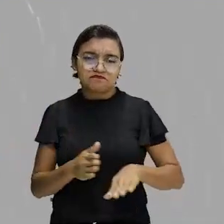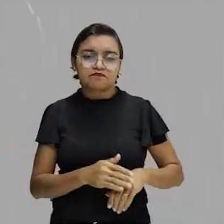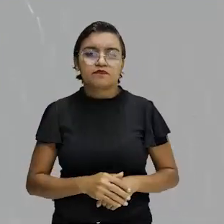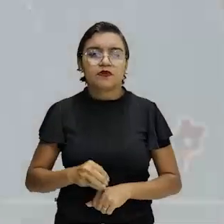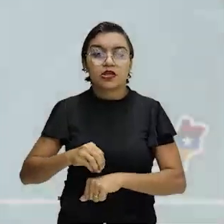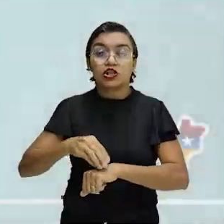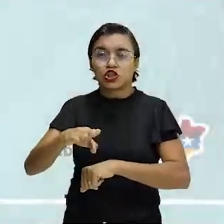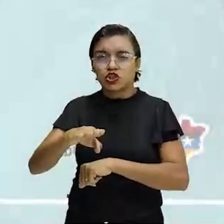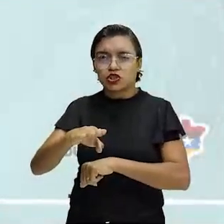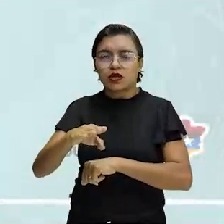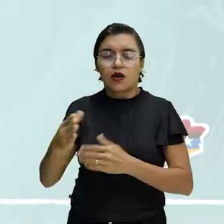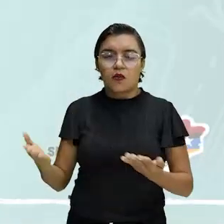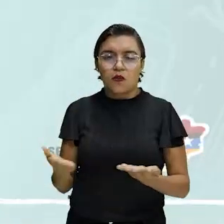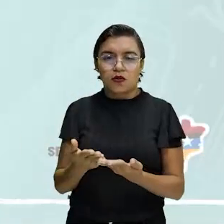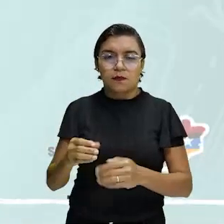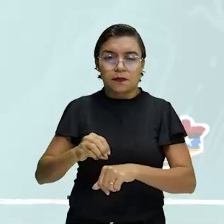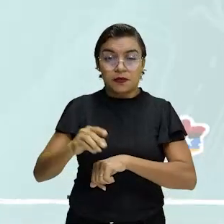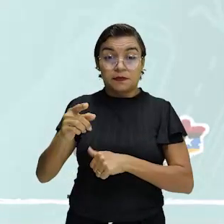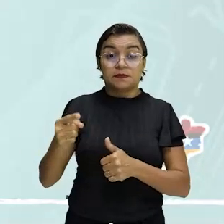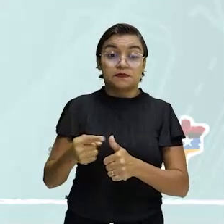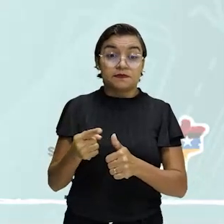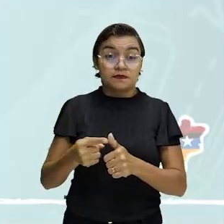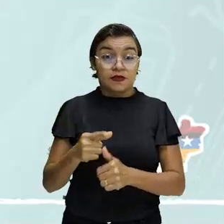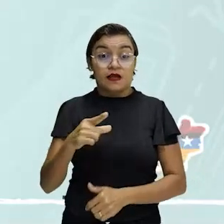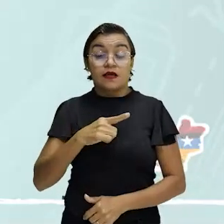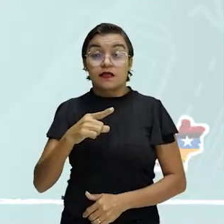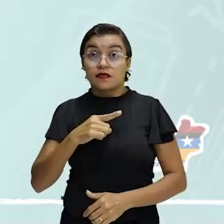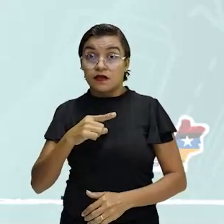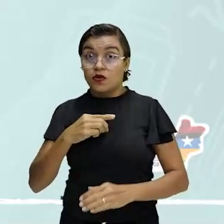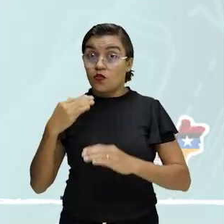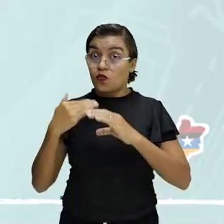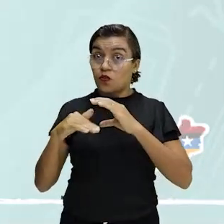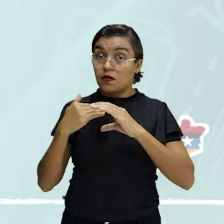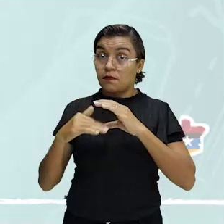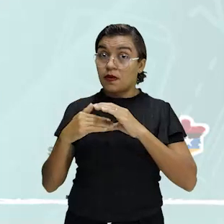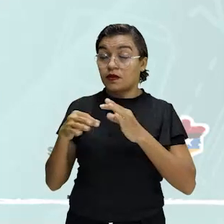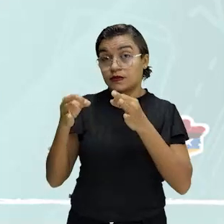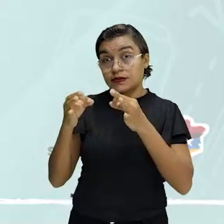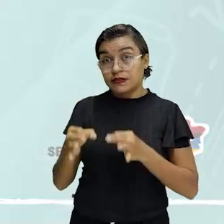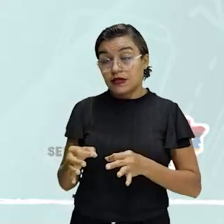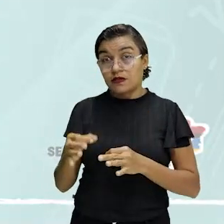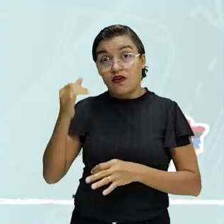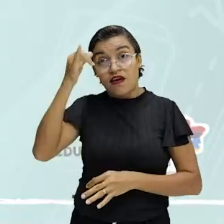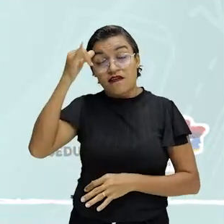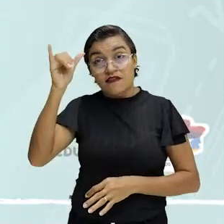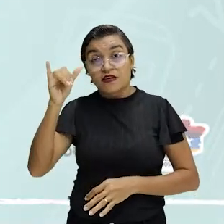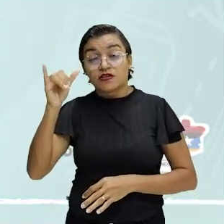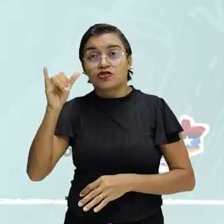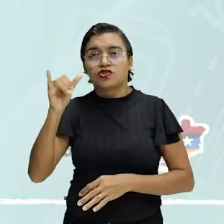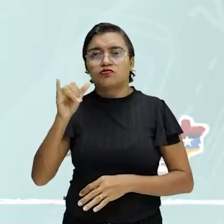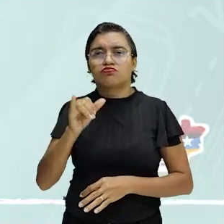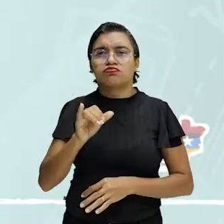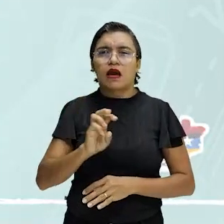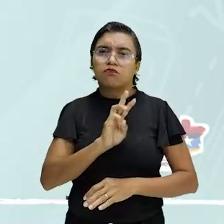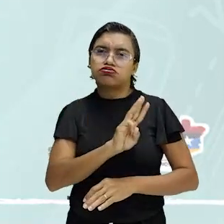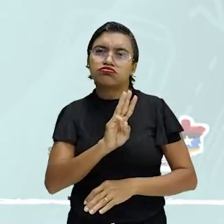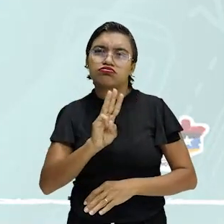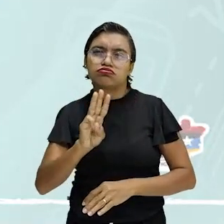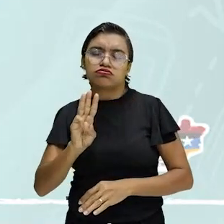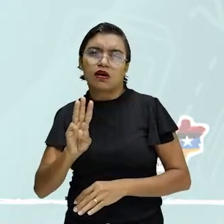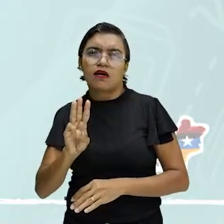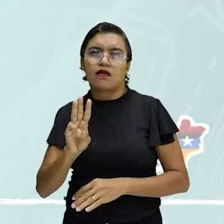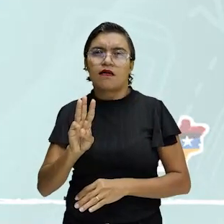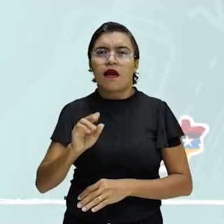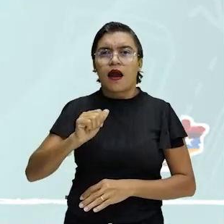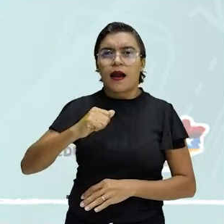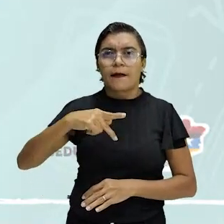e-mail. Primeira dica: tenha um e-mail adequado. Evite usar endereços que sejam formados por apelidos de